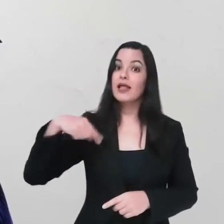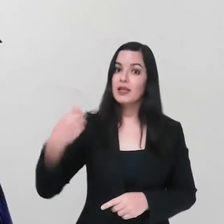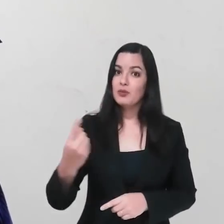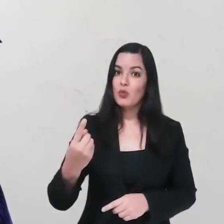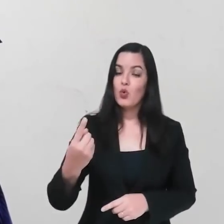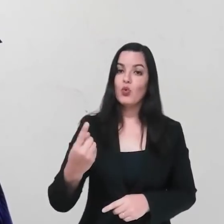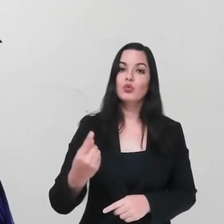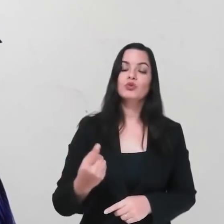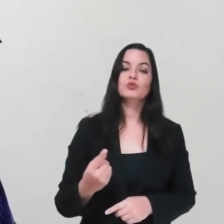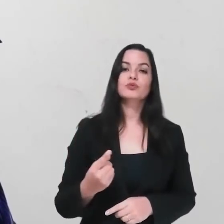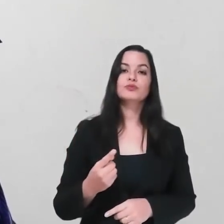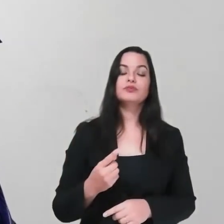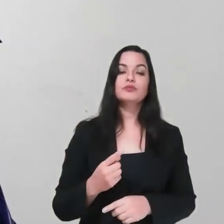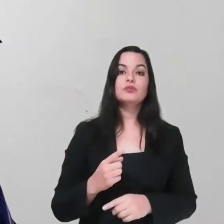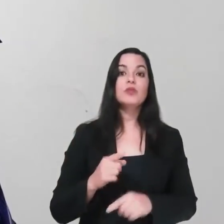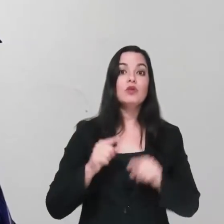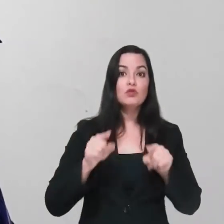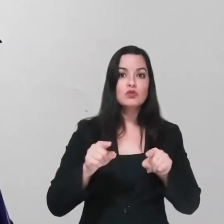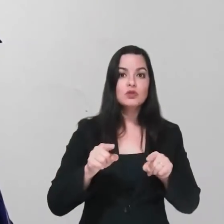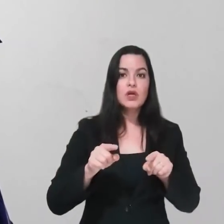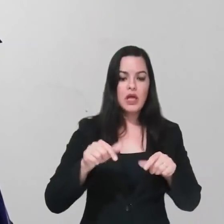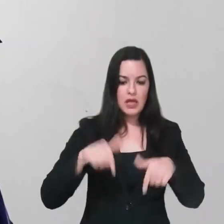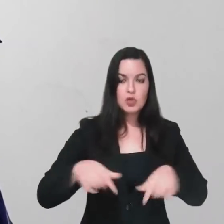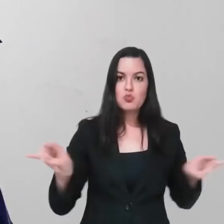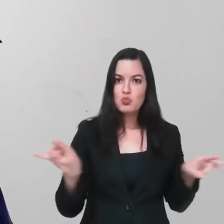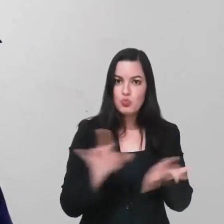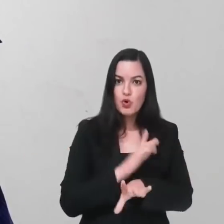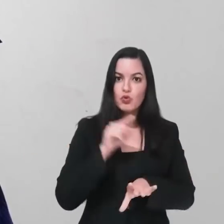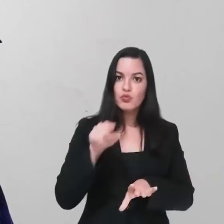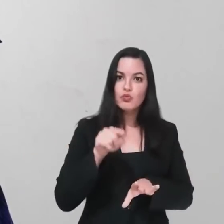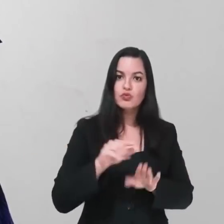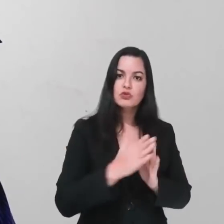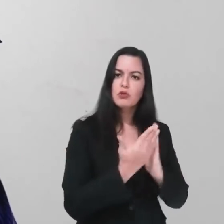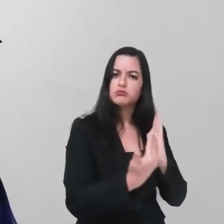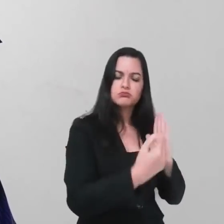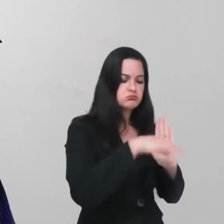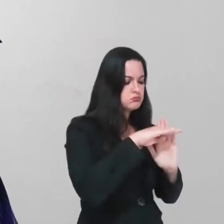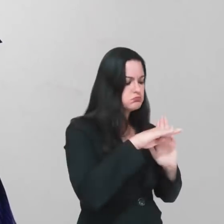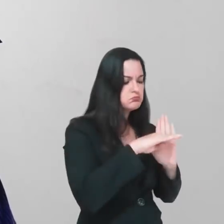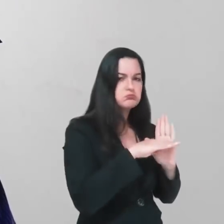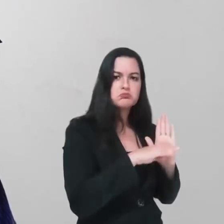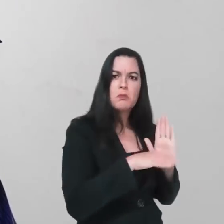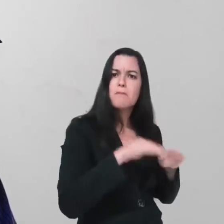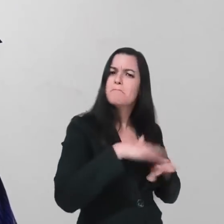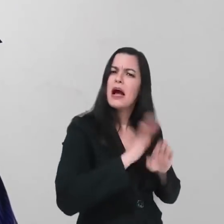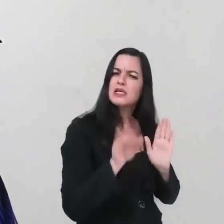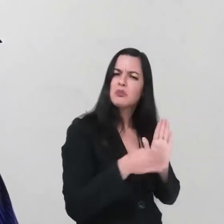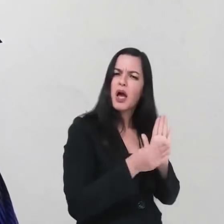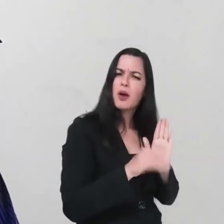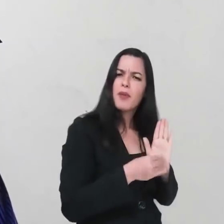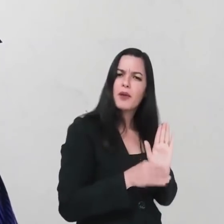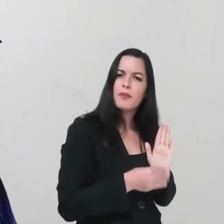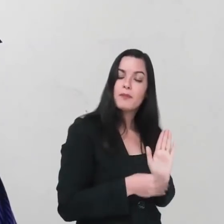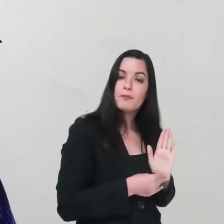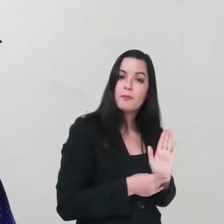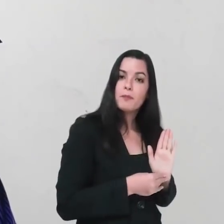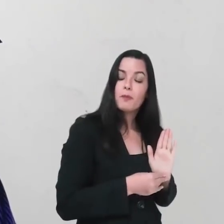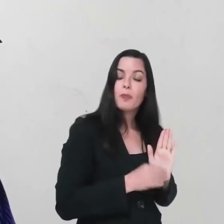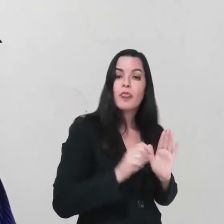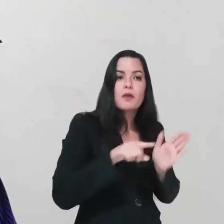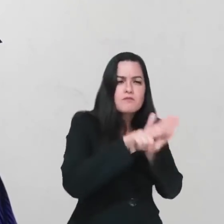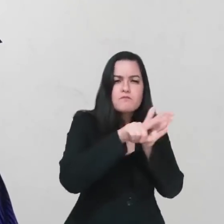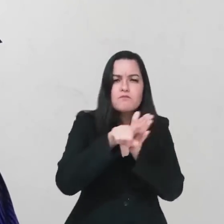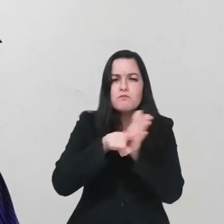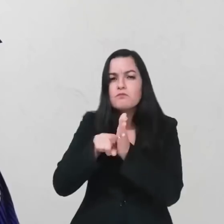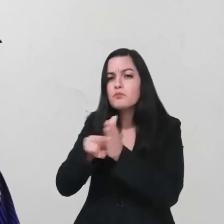aprimorar a sua lista, fazer outros desenhos, outras pesquisas. Nesse momento, eu quero apenas saber